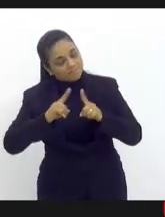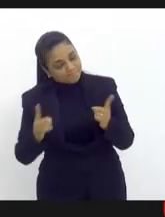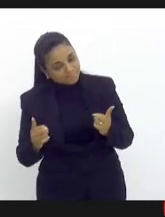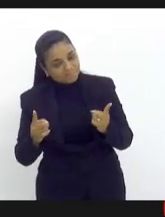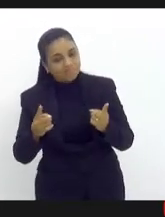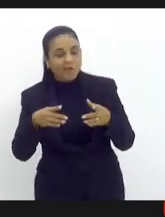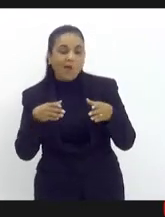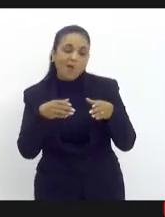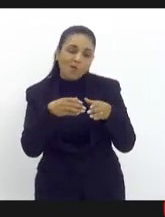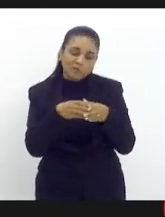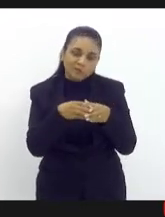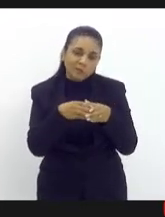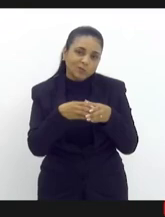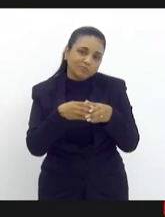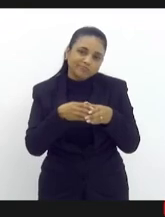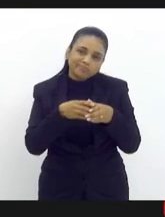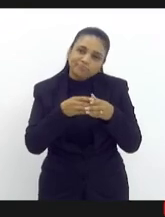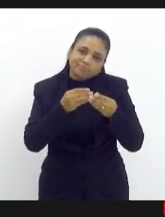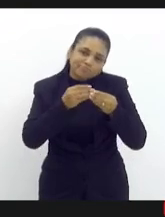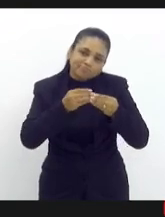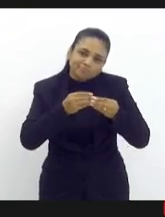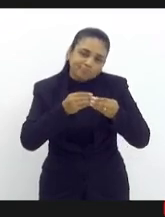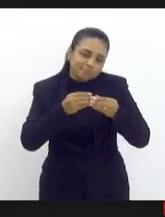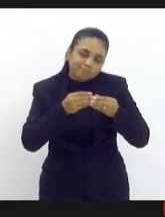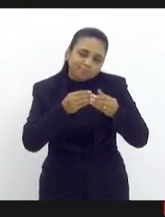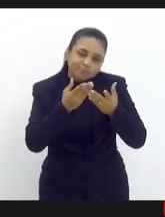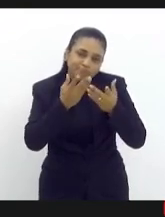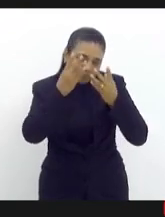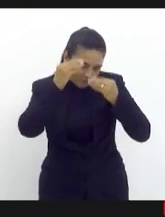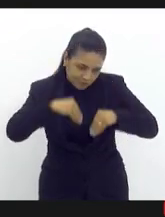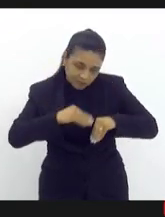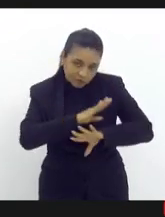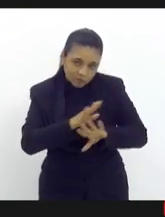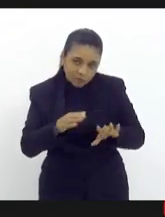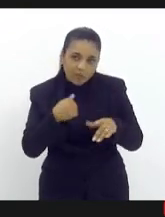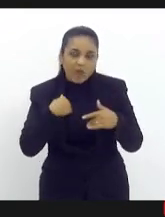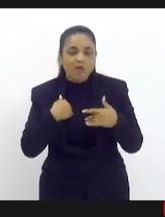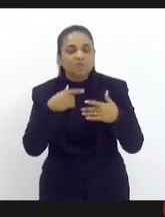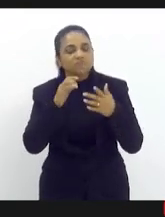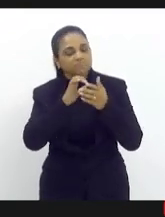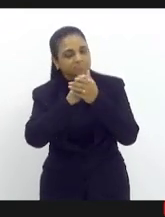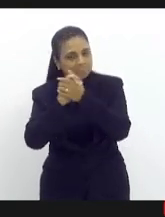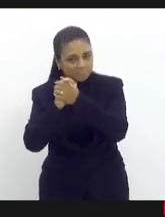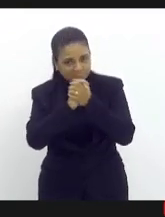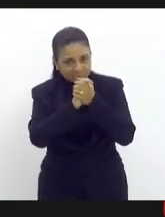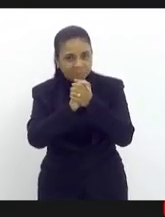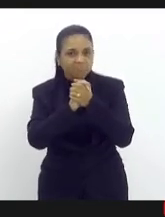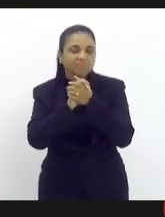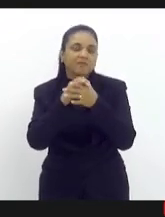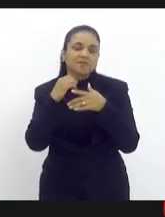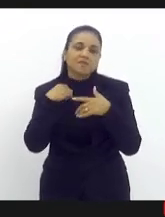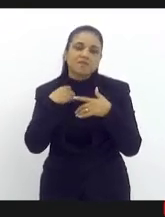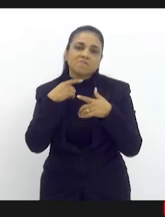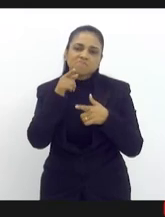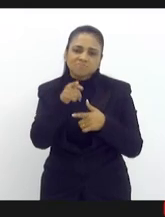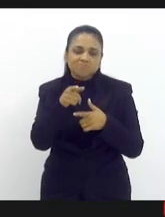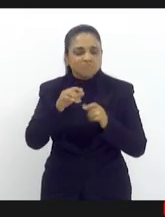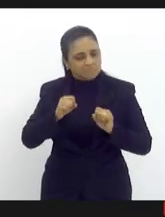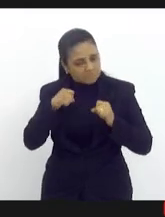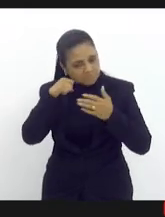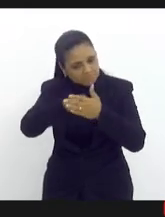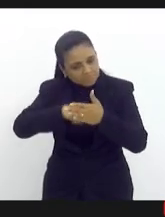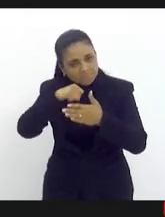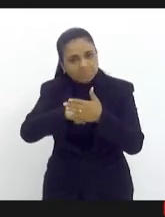prosseguiu. E eu deixo aqui as minhas felicitações à Vossa Excelência, que de forma muito aguerrida